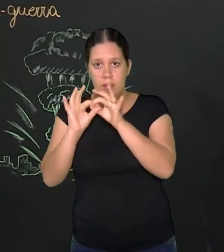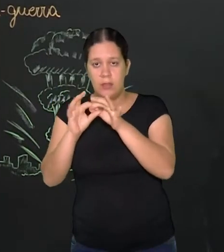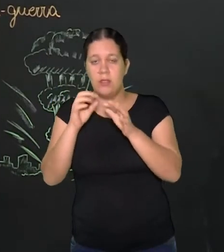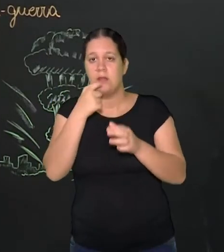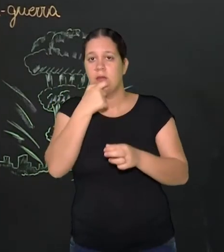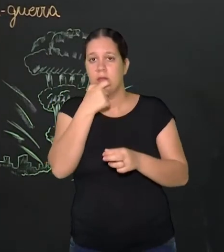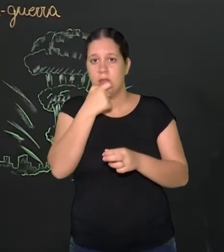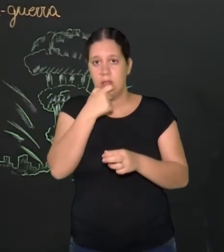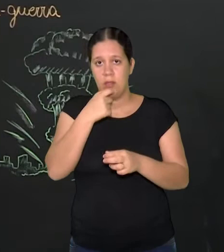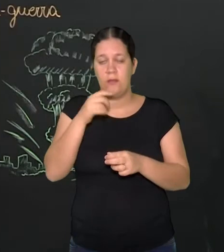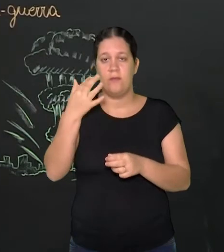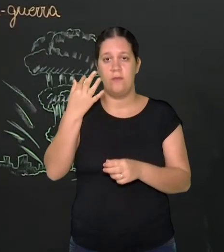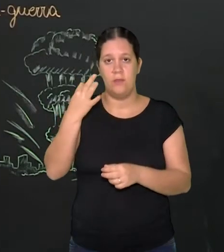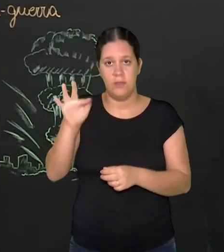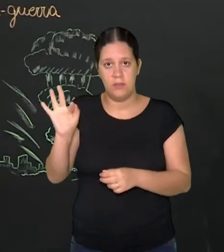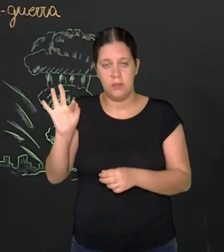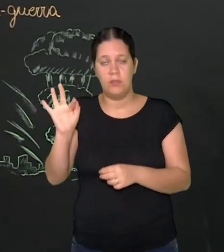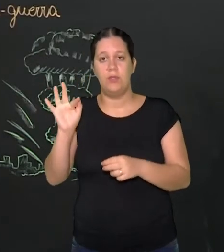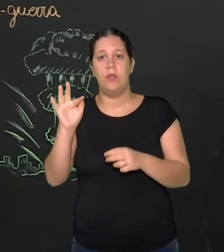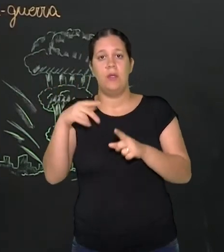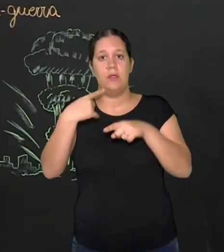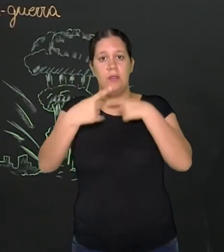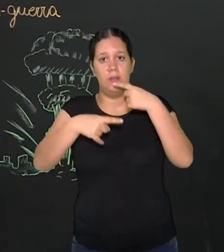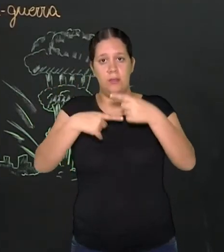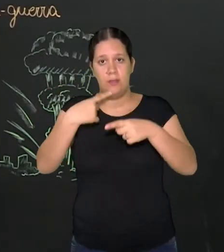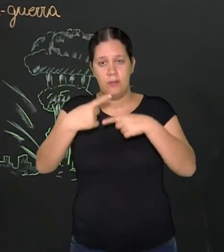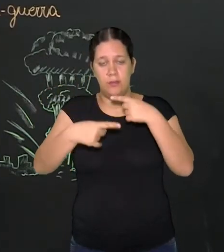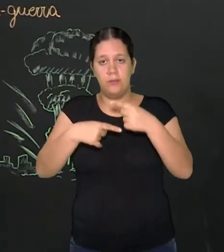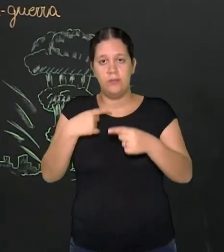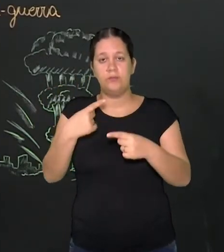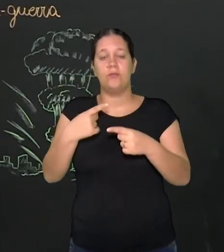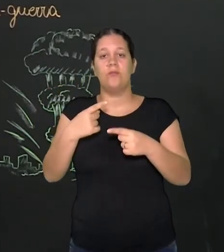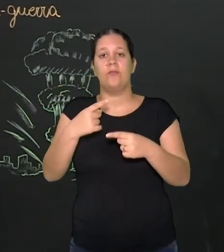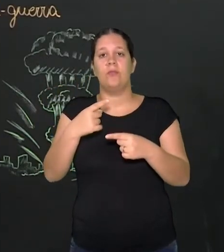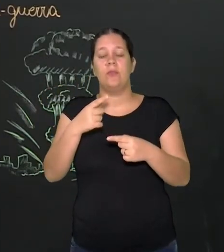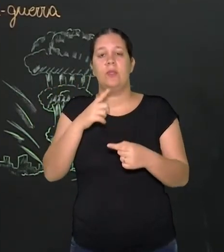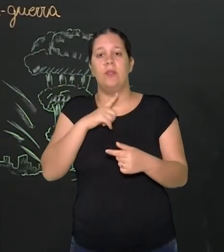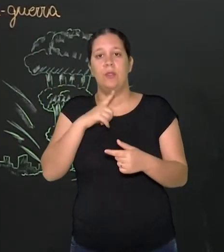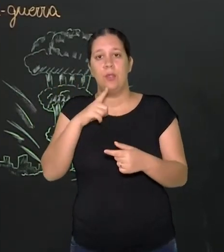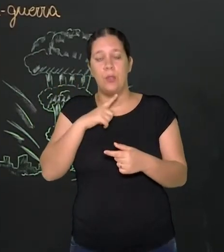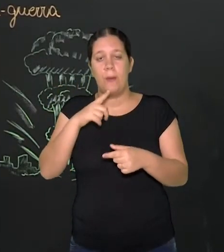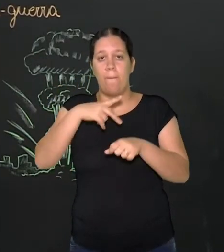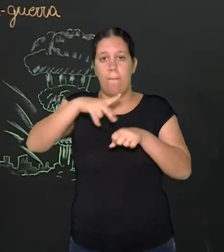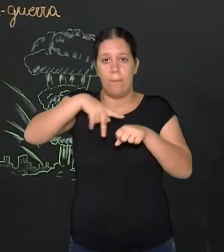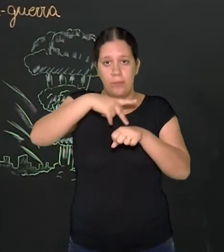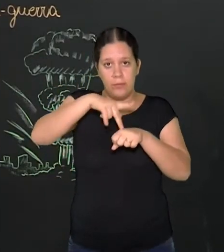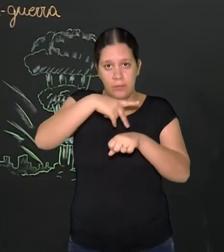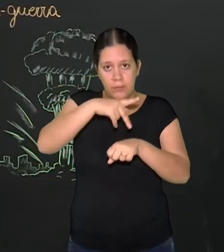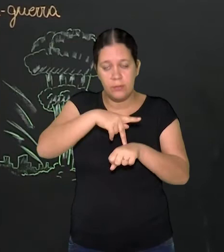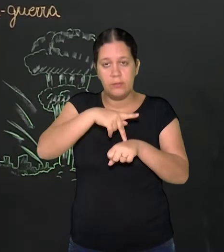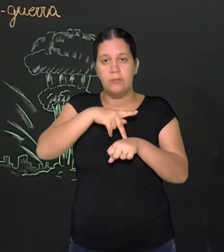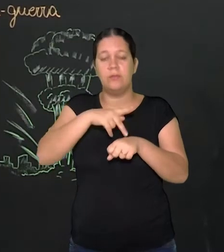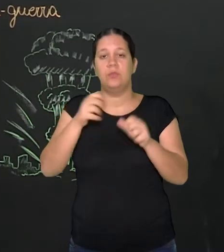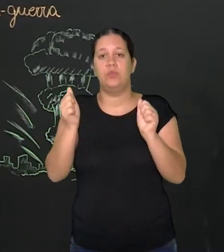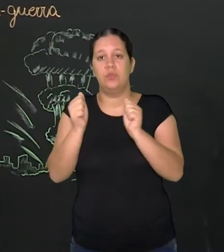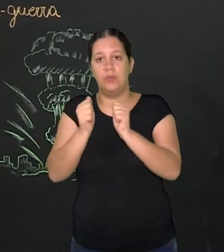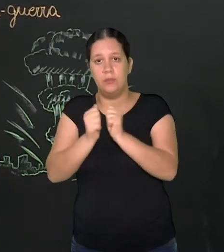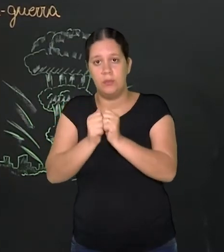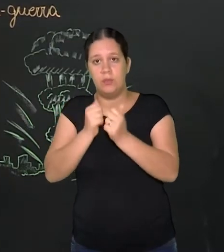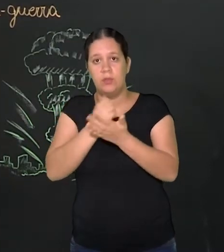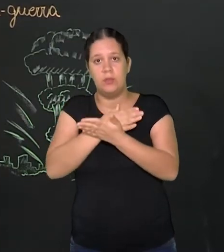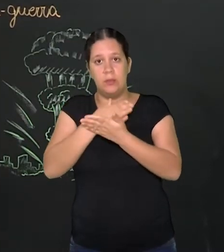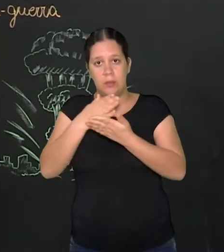Aliados, Inglaterra e França, que depois teriam outros, a gente ainda vai comentar aqui, outros países que entraram ao lado dos